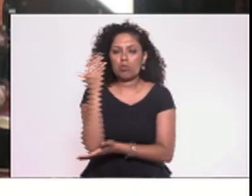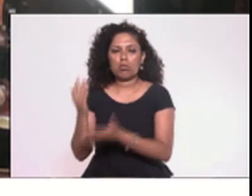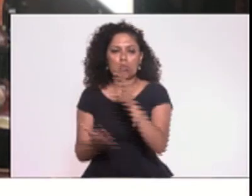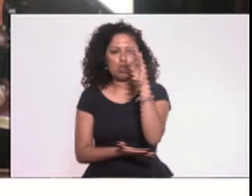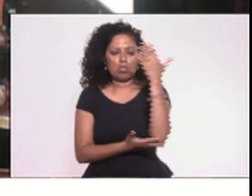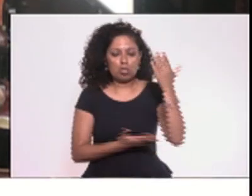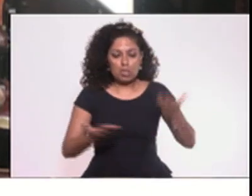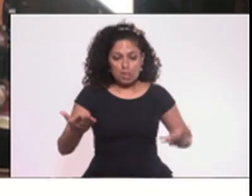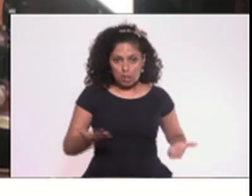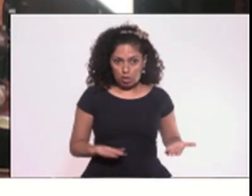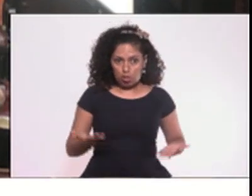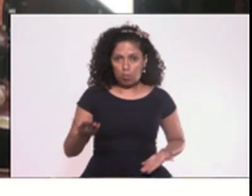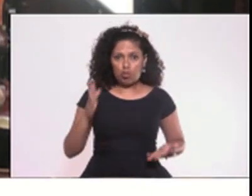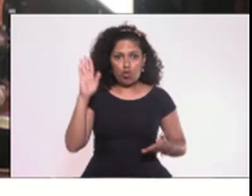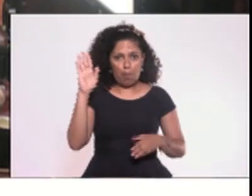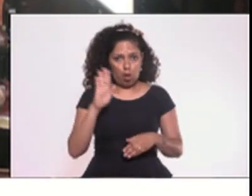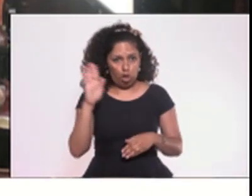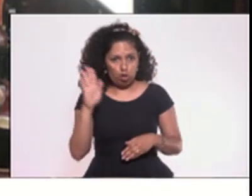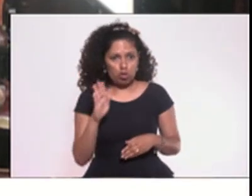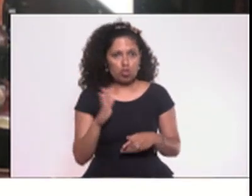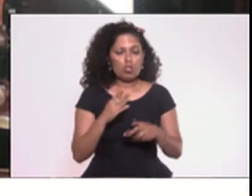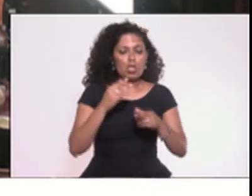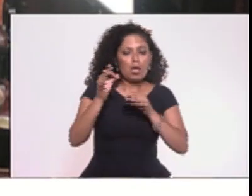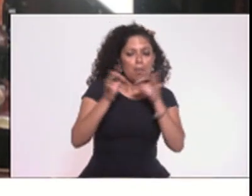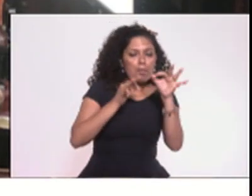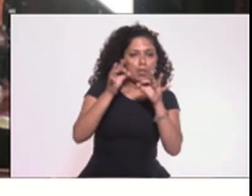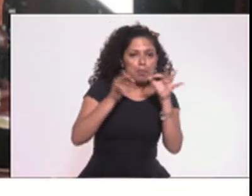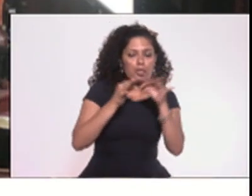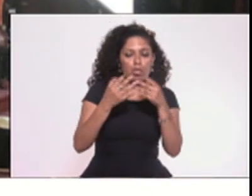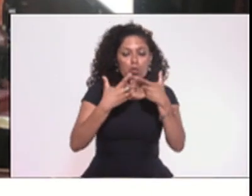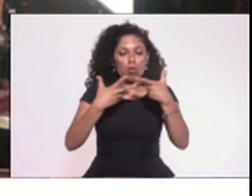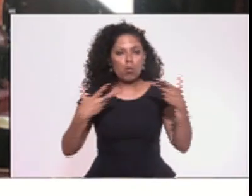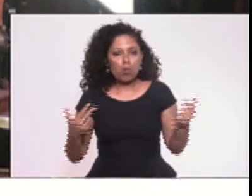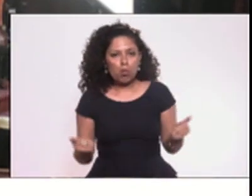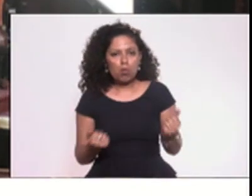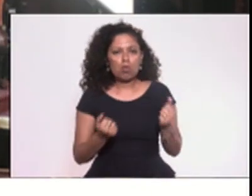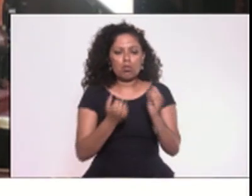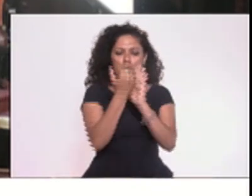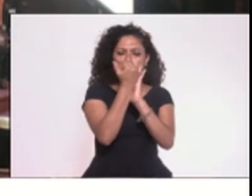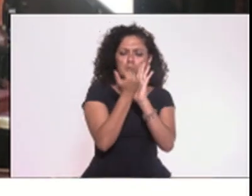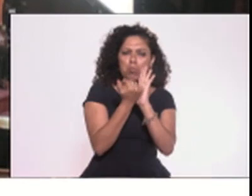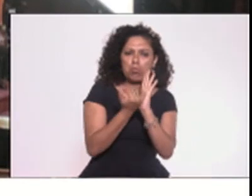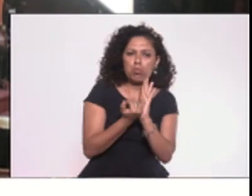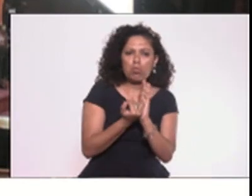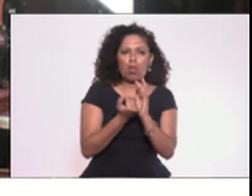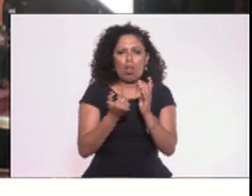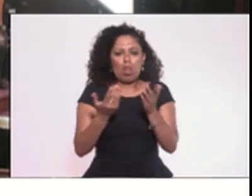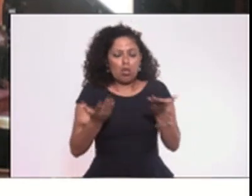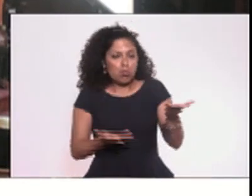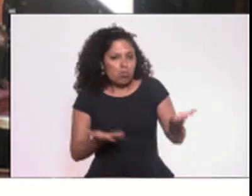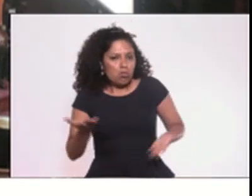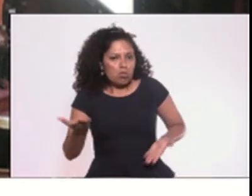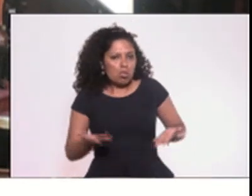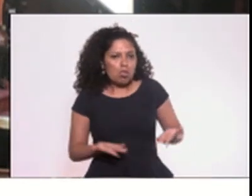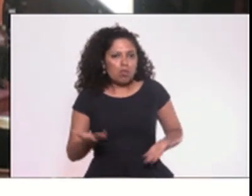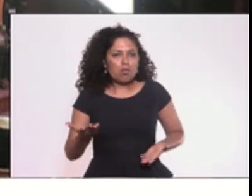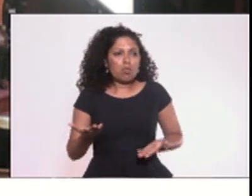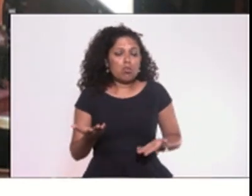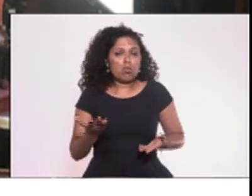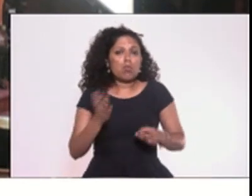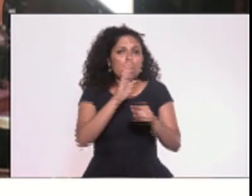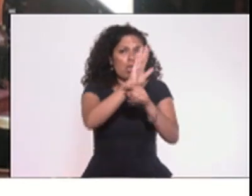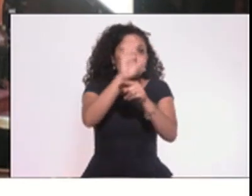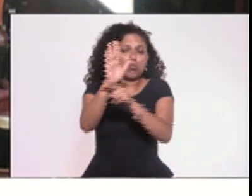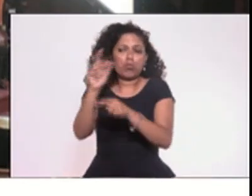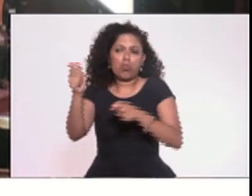sistemas biológicos para produzir um produto, um processo ou um serviço com um fim econômico.